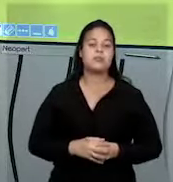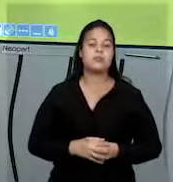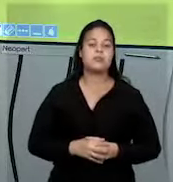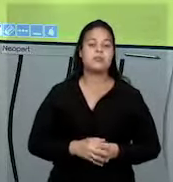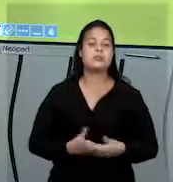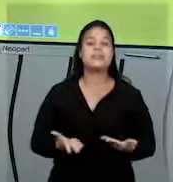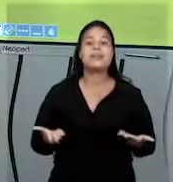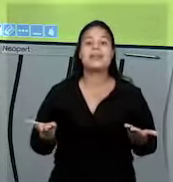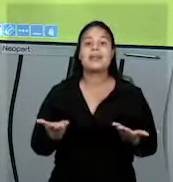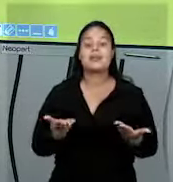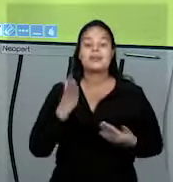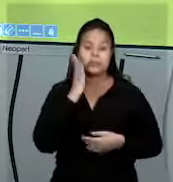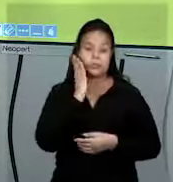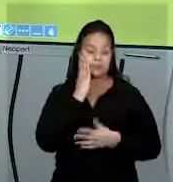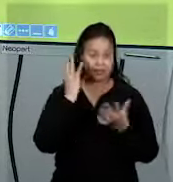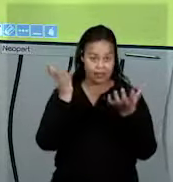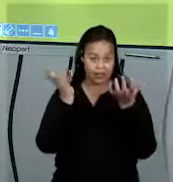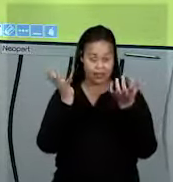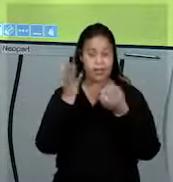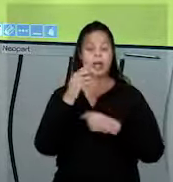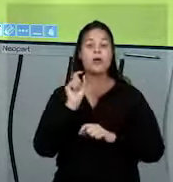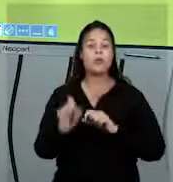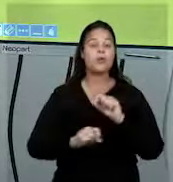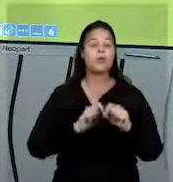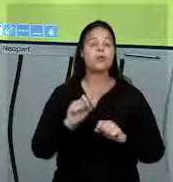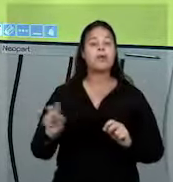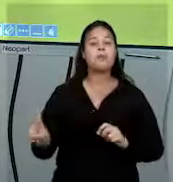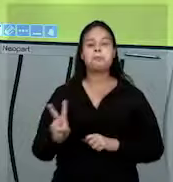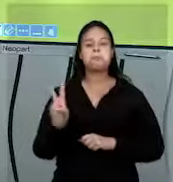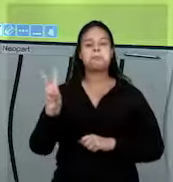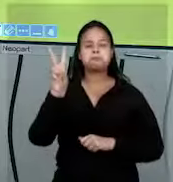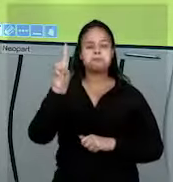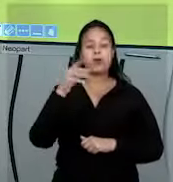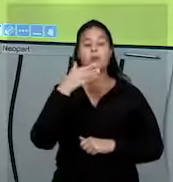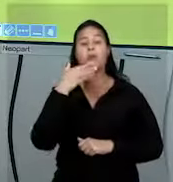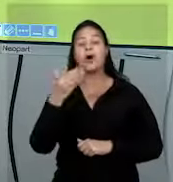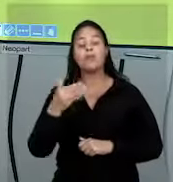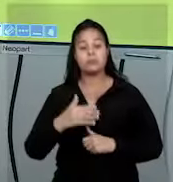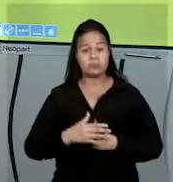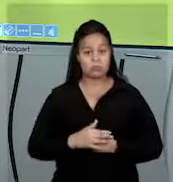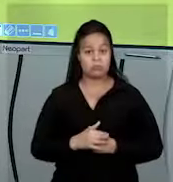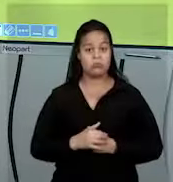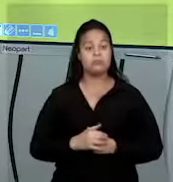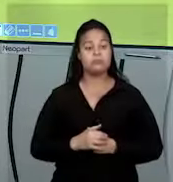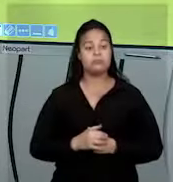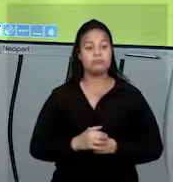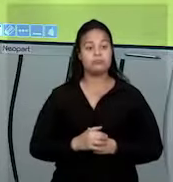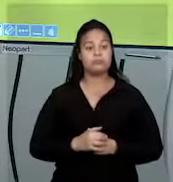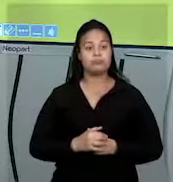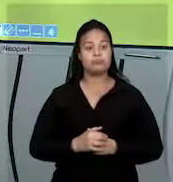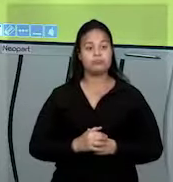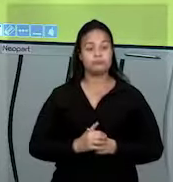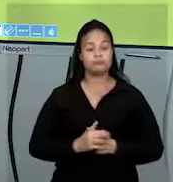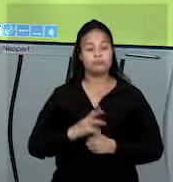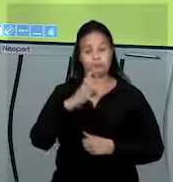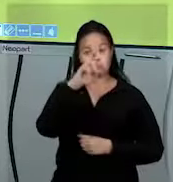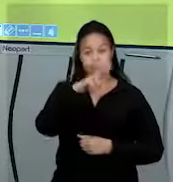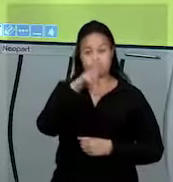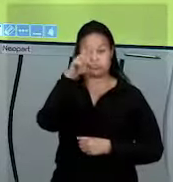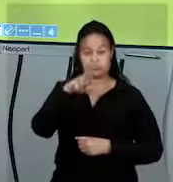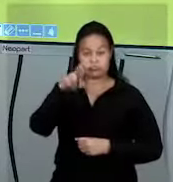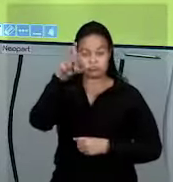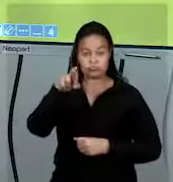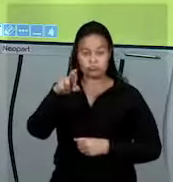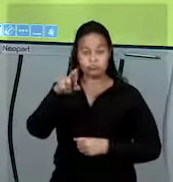E agora eu quero saber qual é a potência dissipada no resistor de 6 ohms.